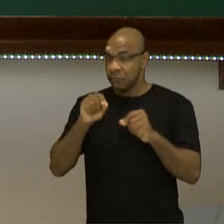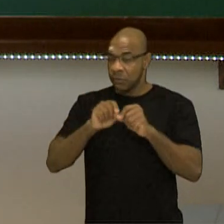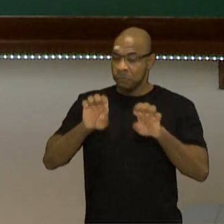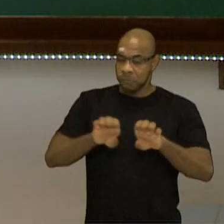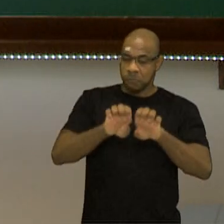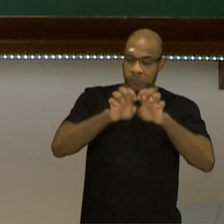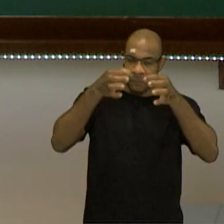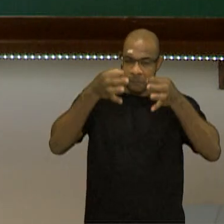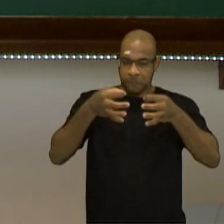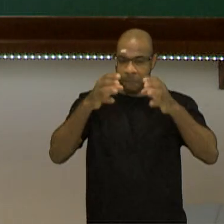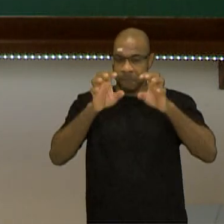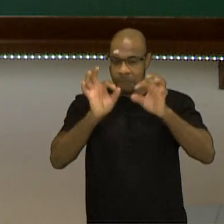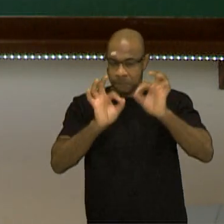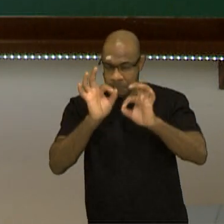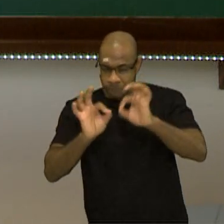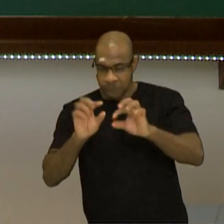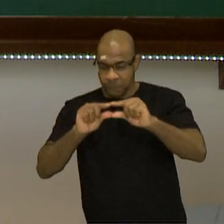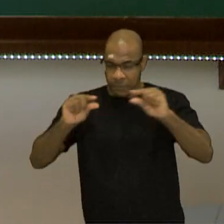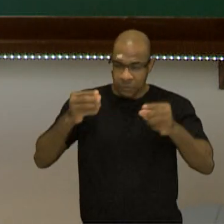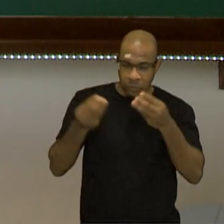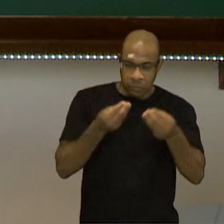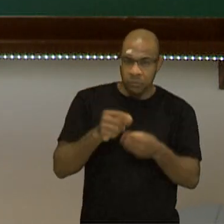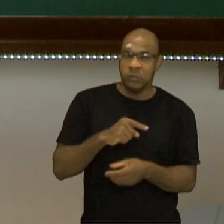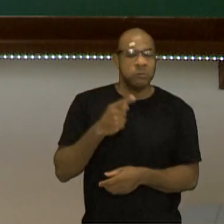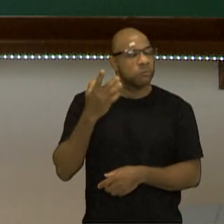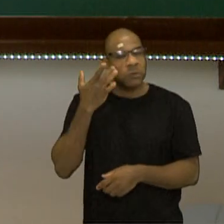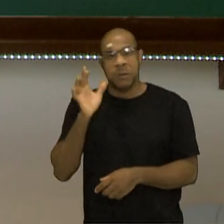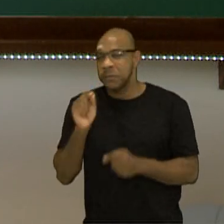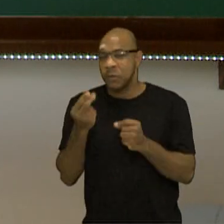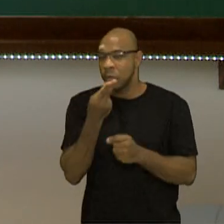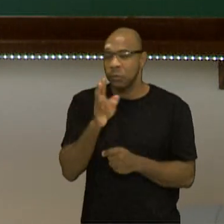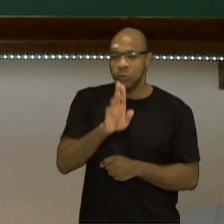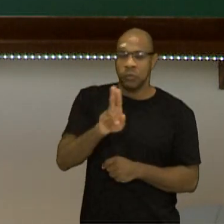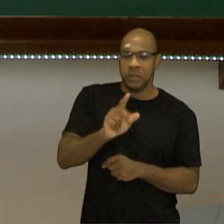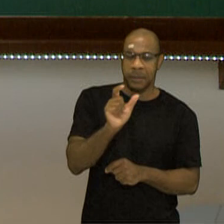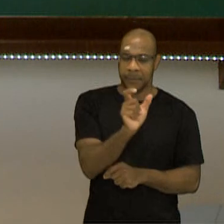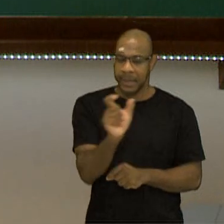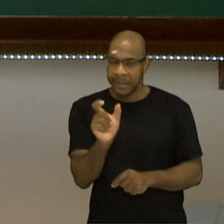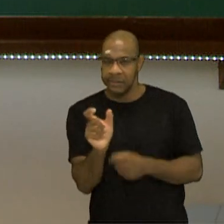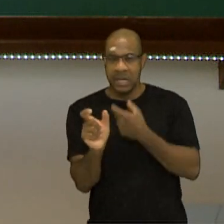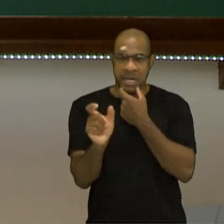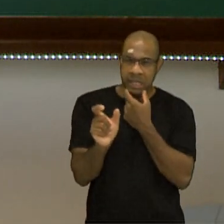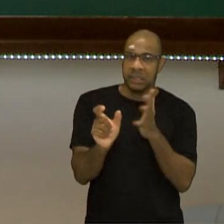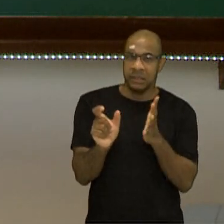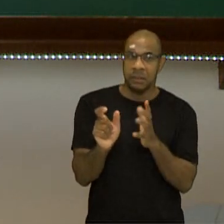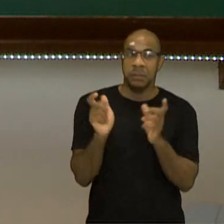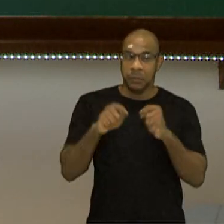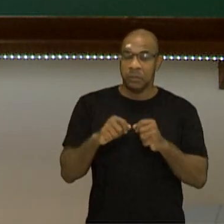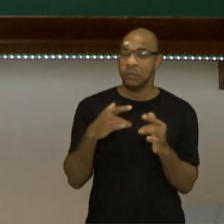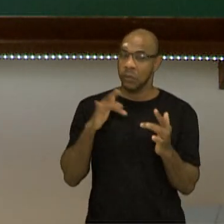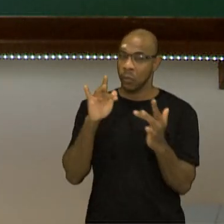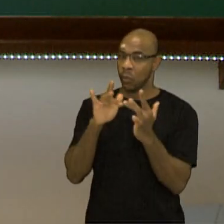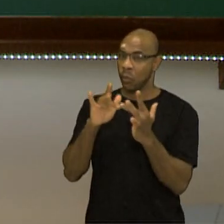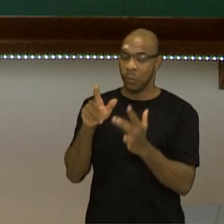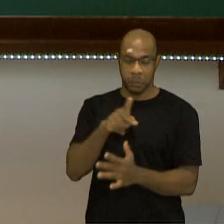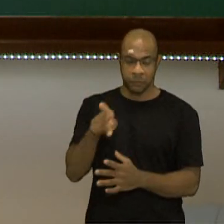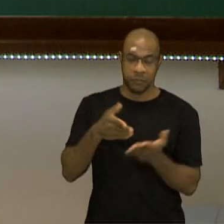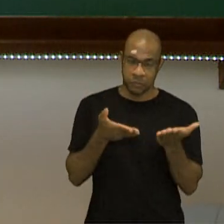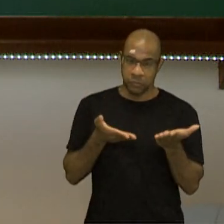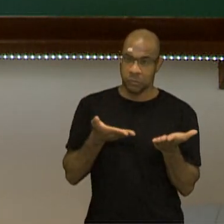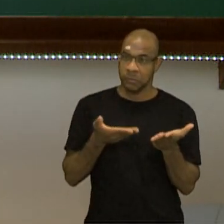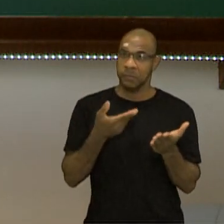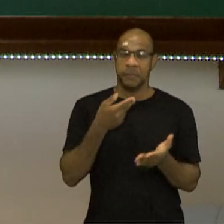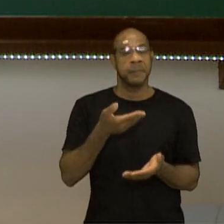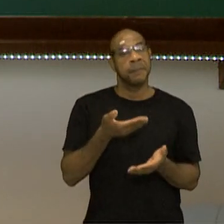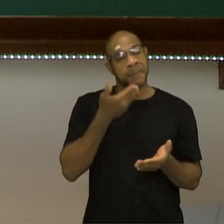frase, ou você não sabia lá como que você usa uma palavrinha em inglês, você pode entrar em contato com o seu professor, passar